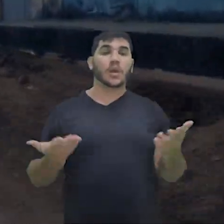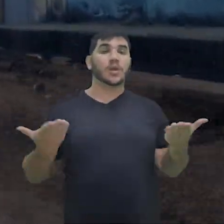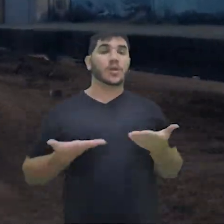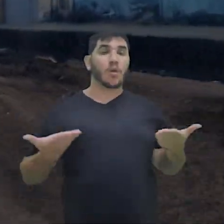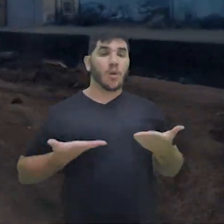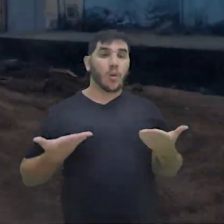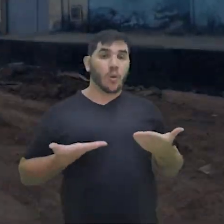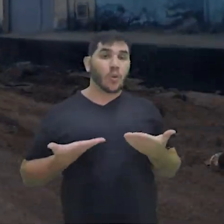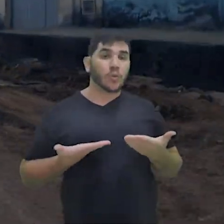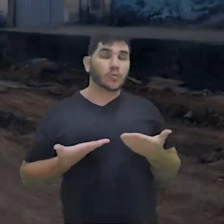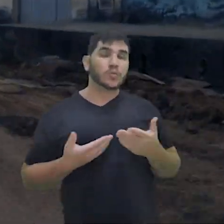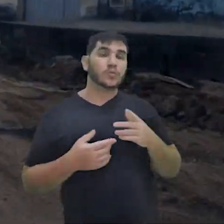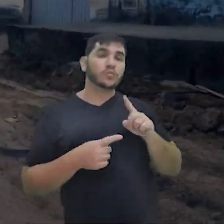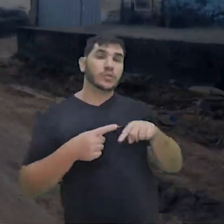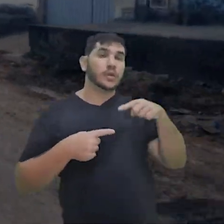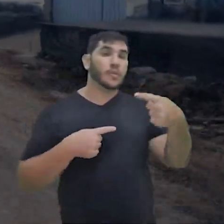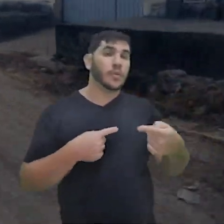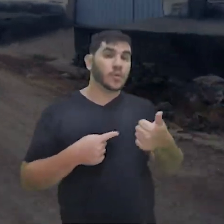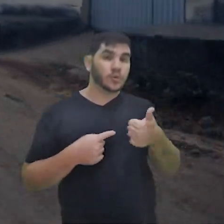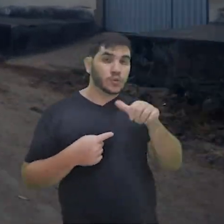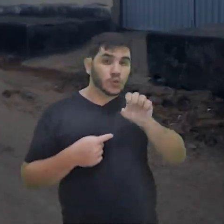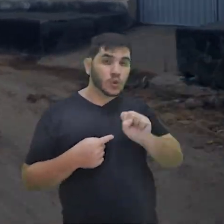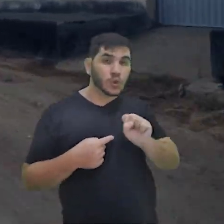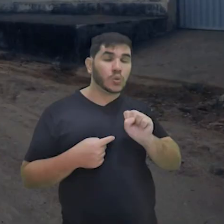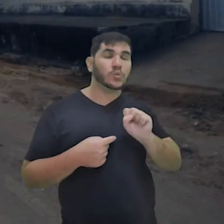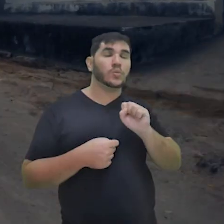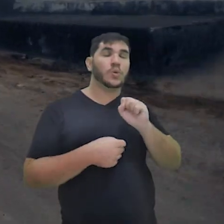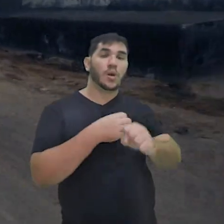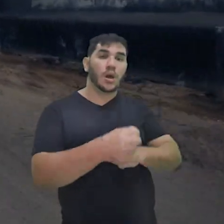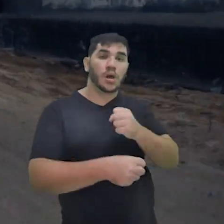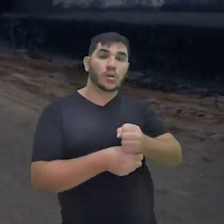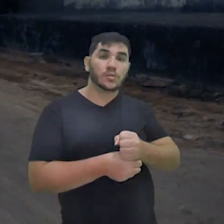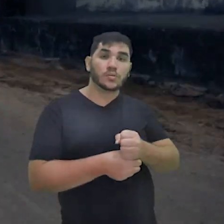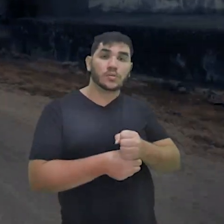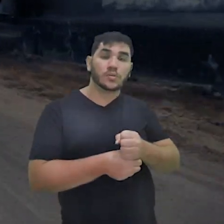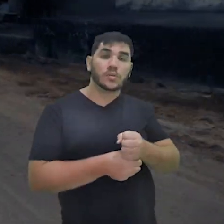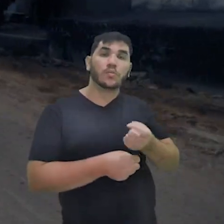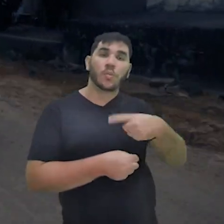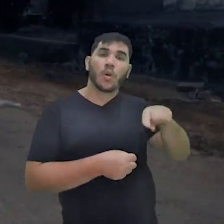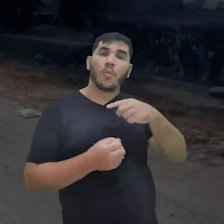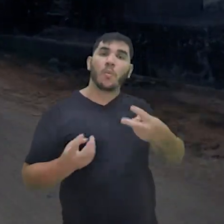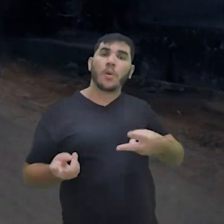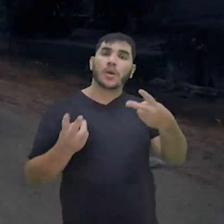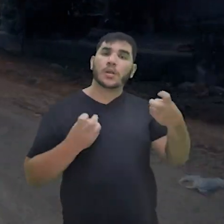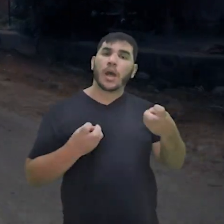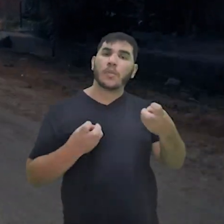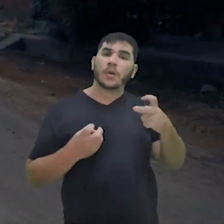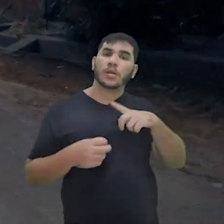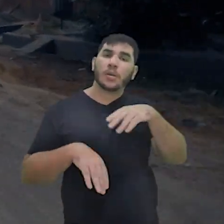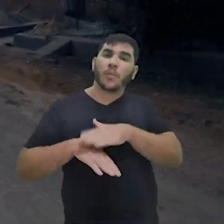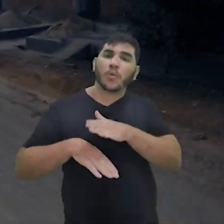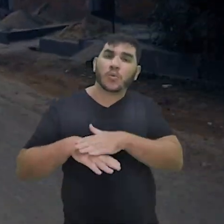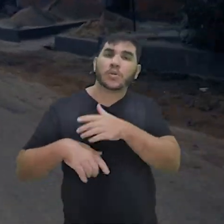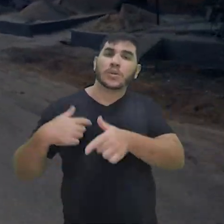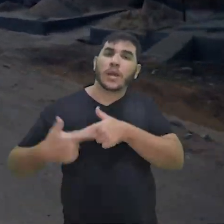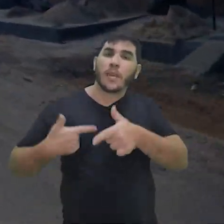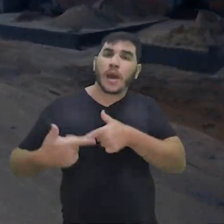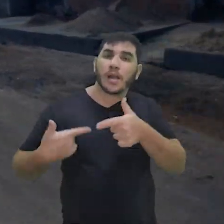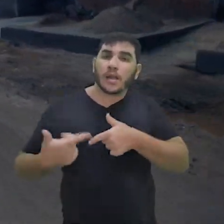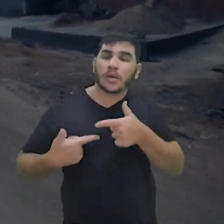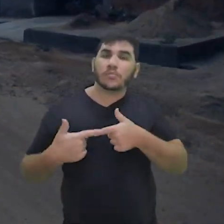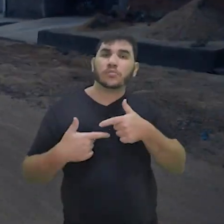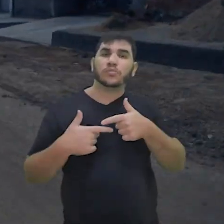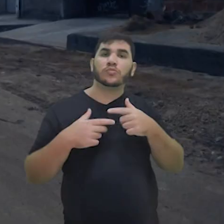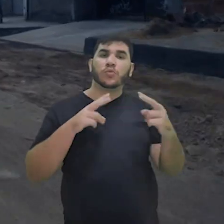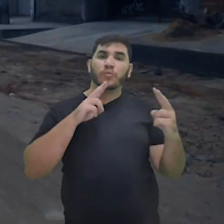E hoje, depois de 18 anos, percebendo quanto a gente está produzindo online, do quanto a gente teve que se adaptar a